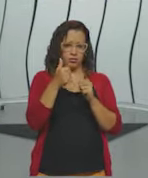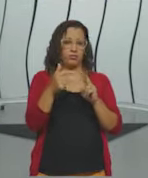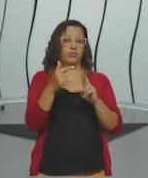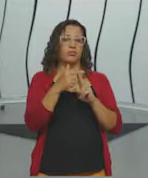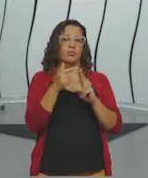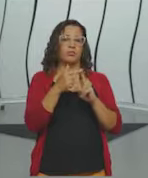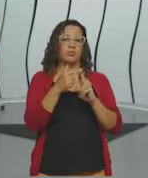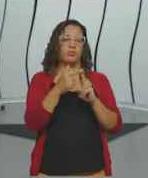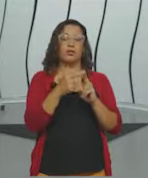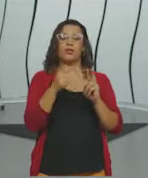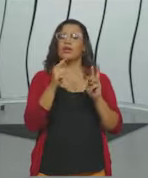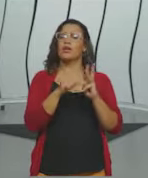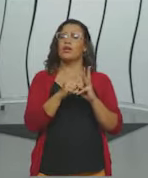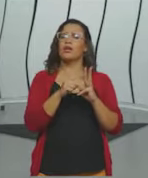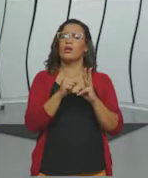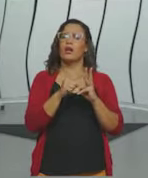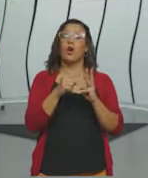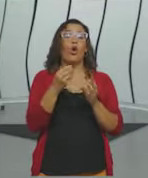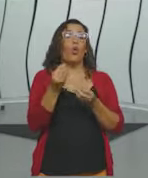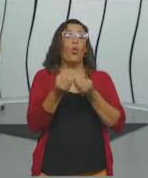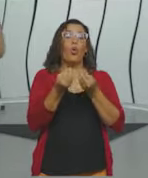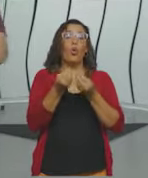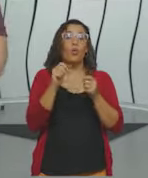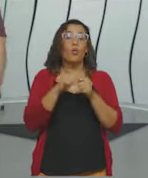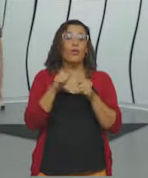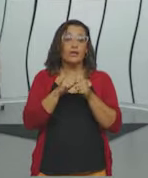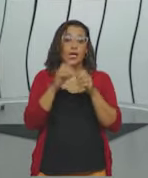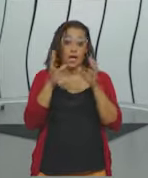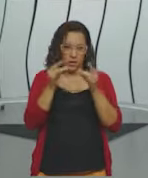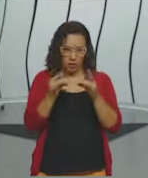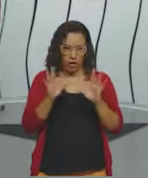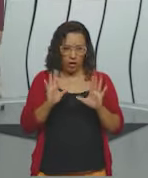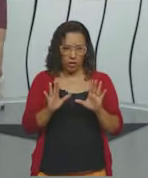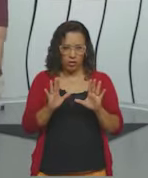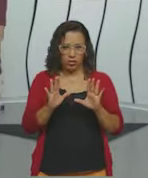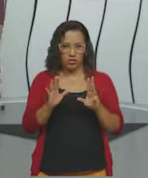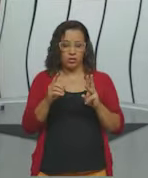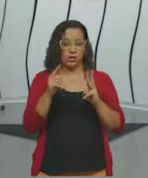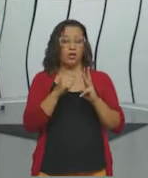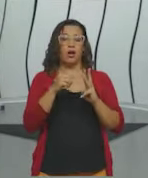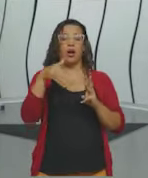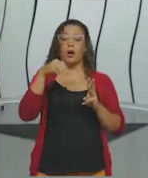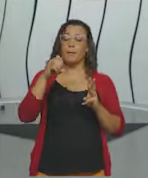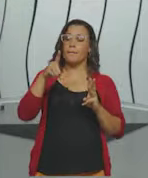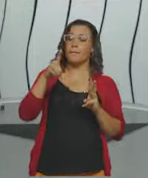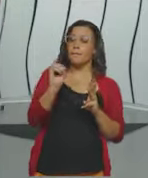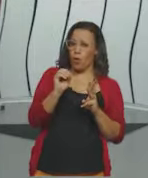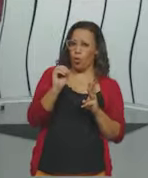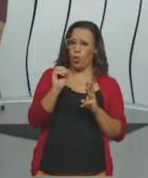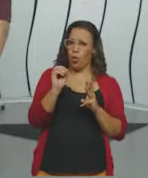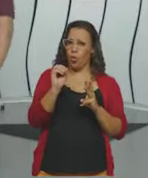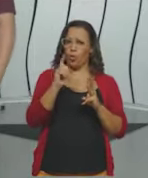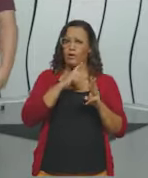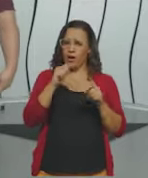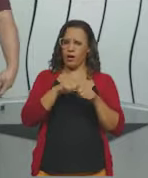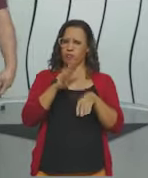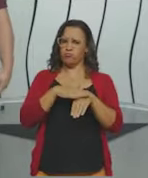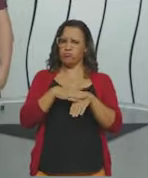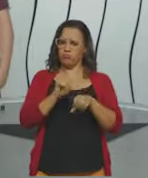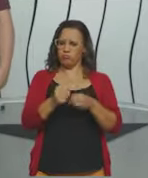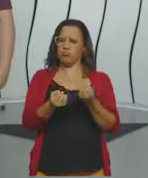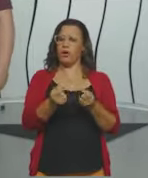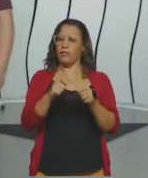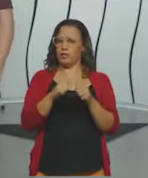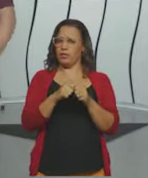feito. Como será feito? É o modo de execução da ação que